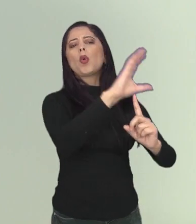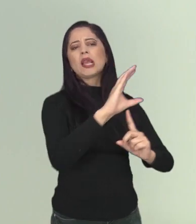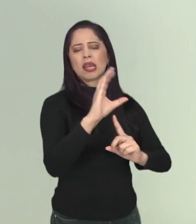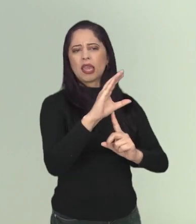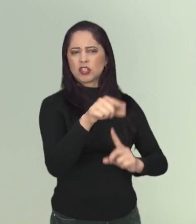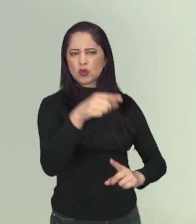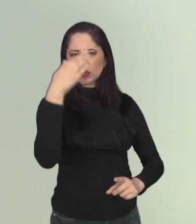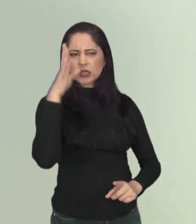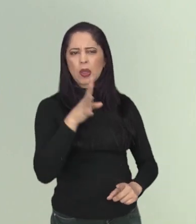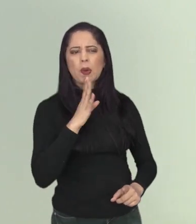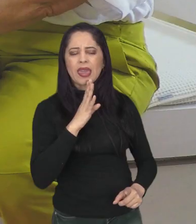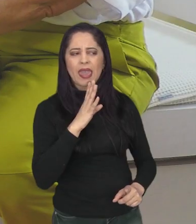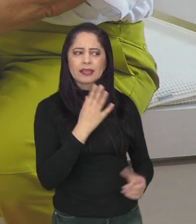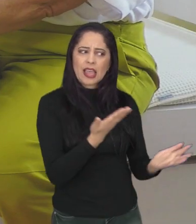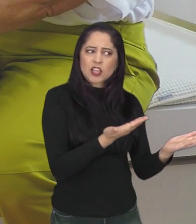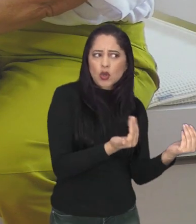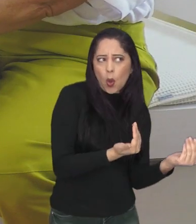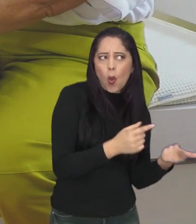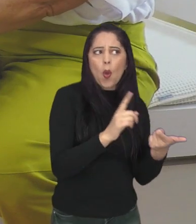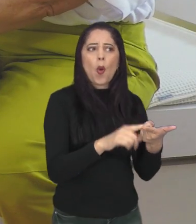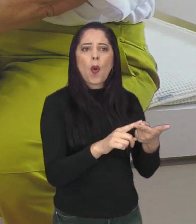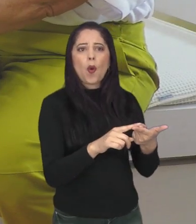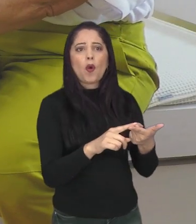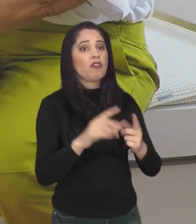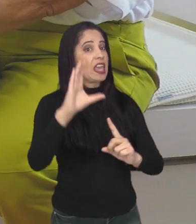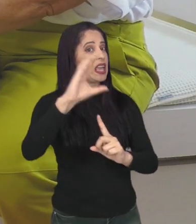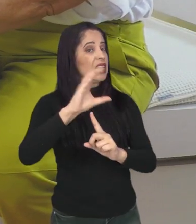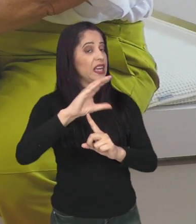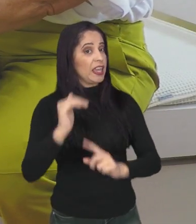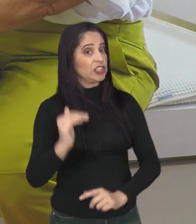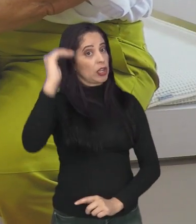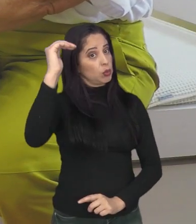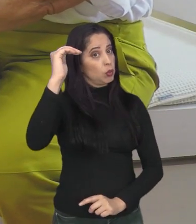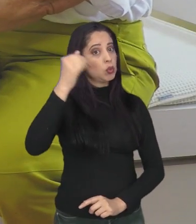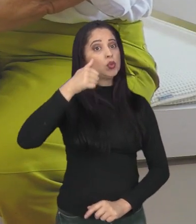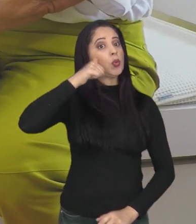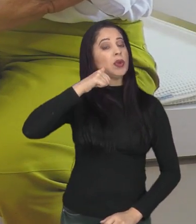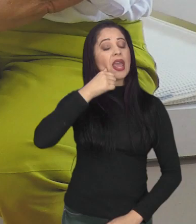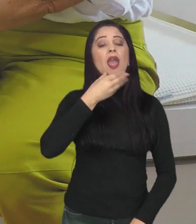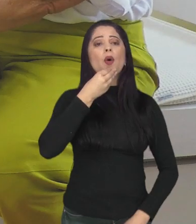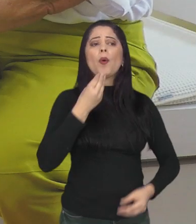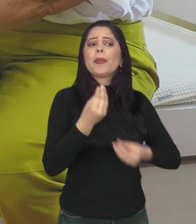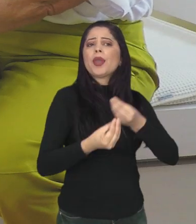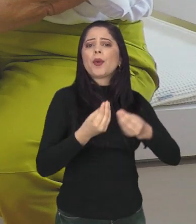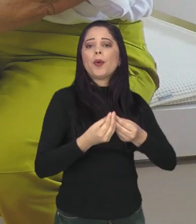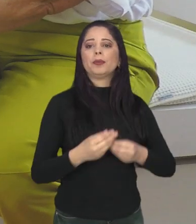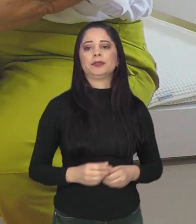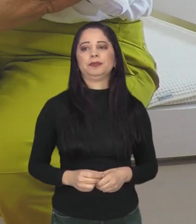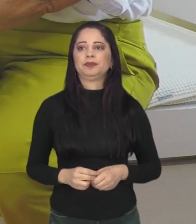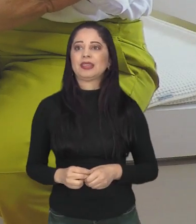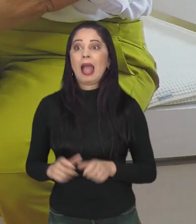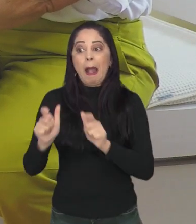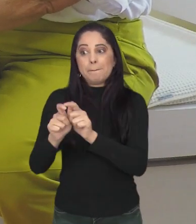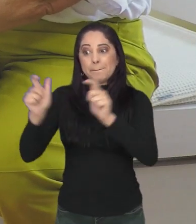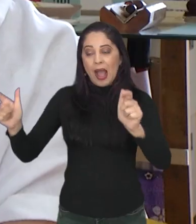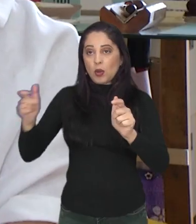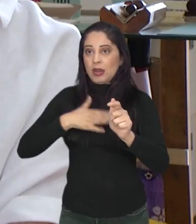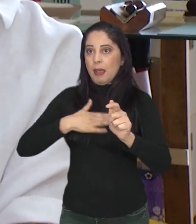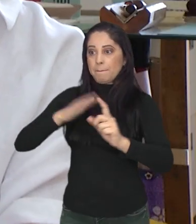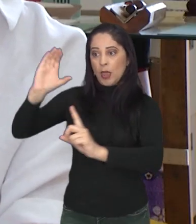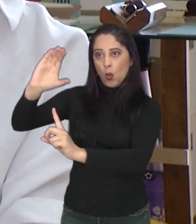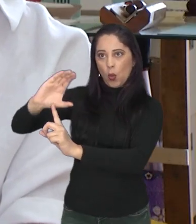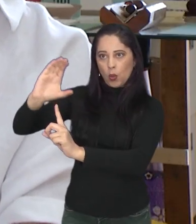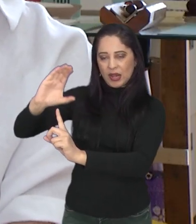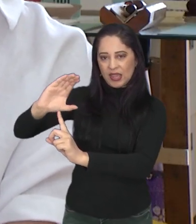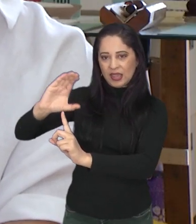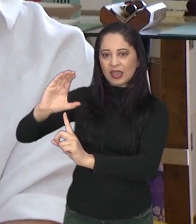hoje em dia isso é mais jovem tem o público adulto mulher homem a maioria né do